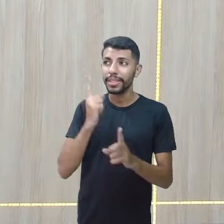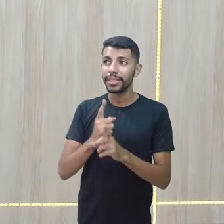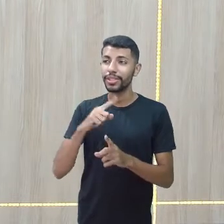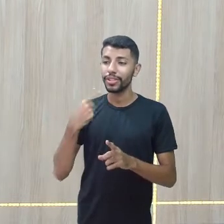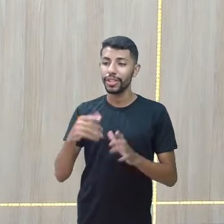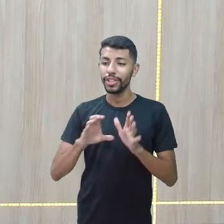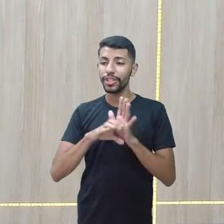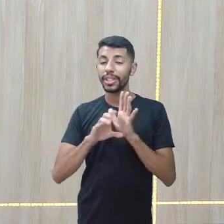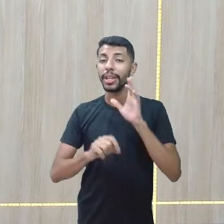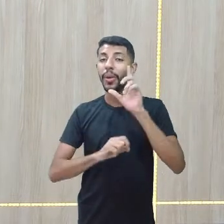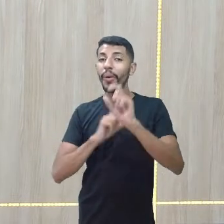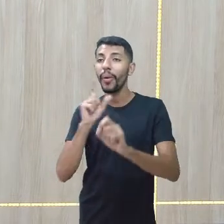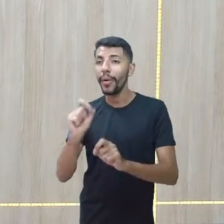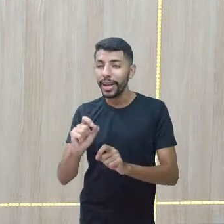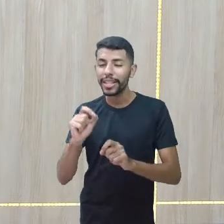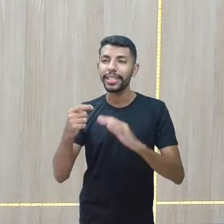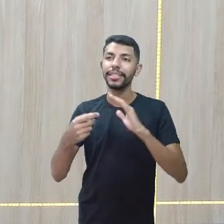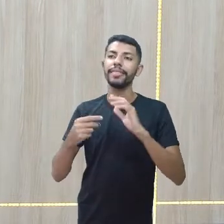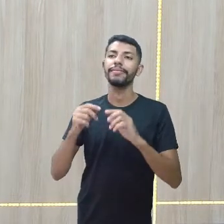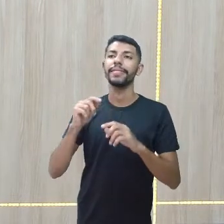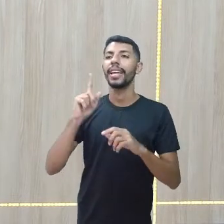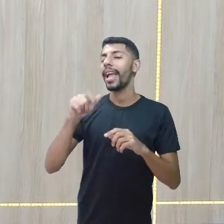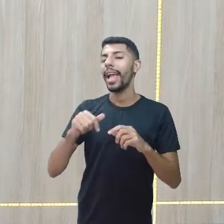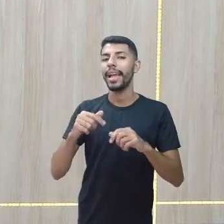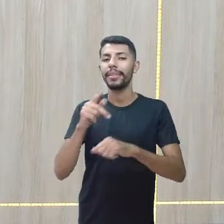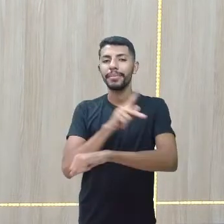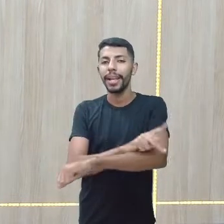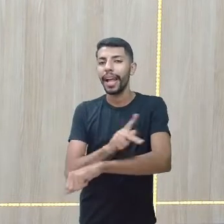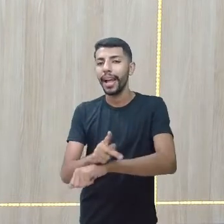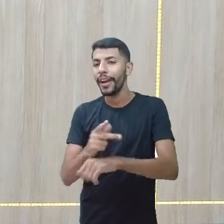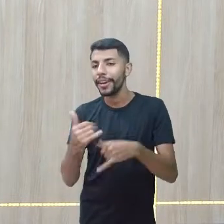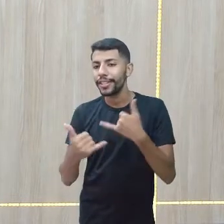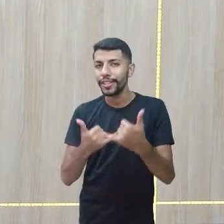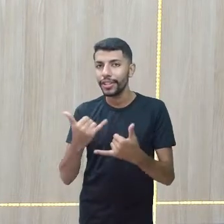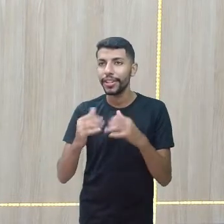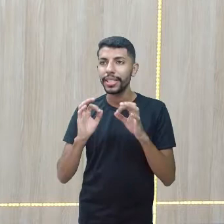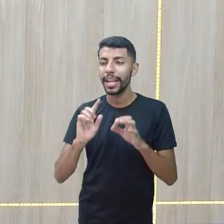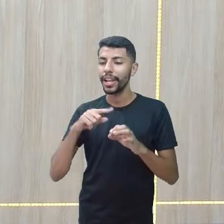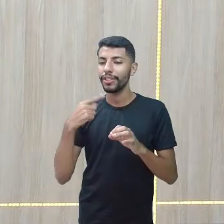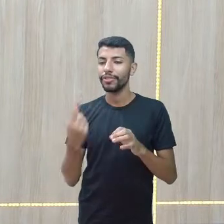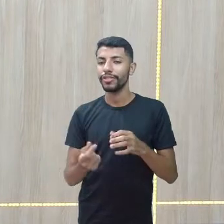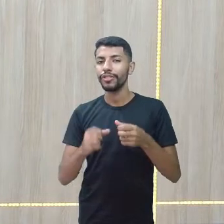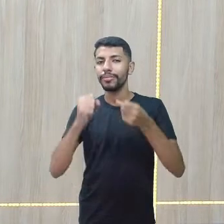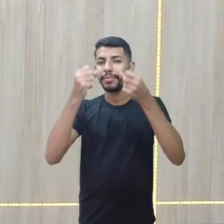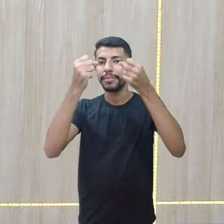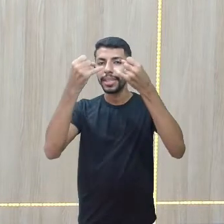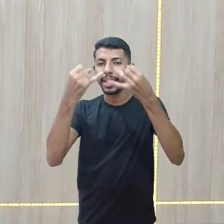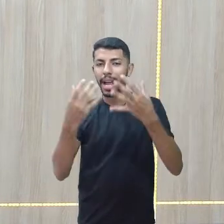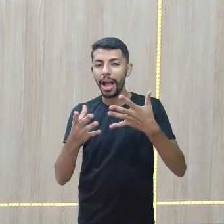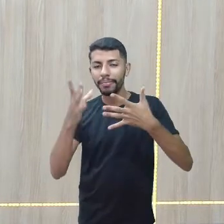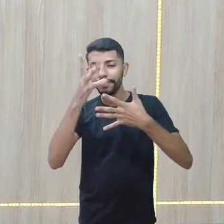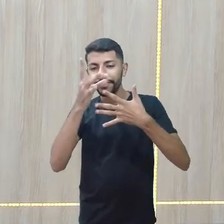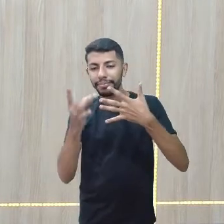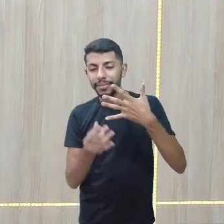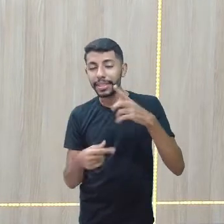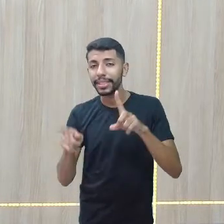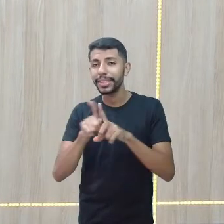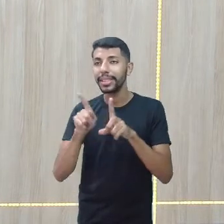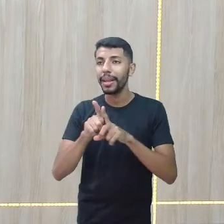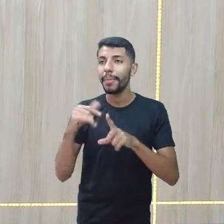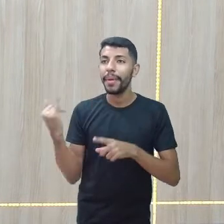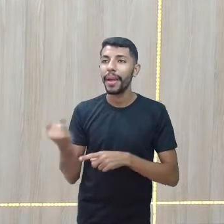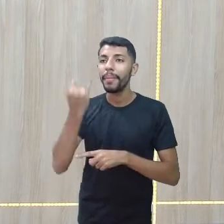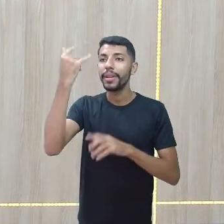conceituamos o que são os jogos pedagógicos. Nós falamos um pouco da especificidade, da importância dos jogos no processo